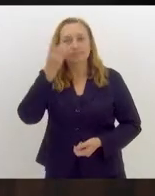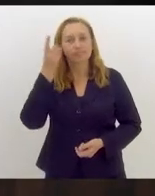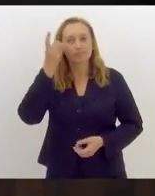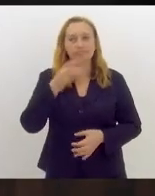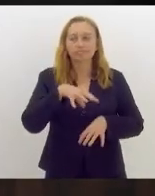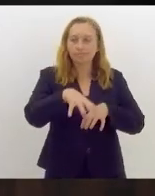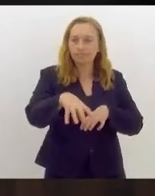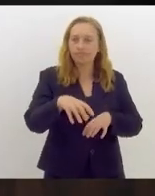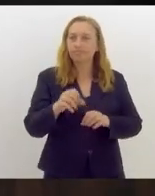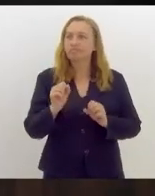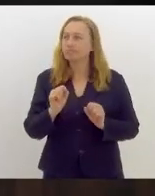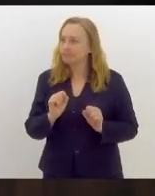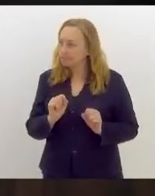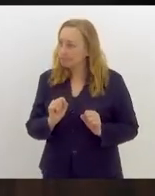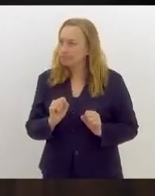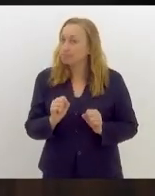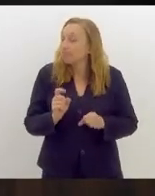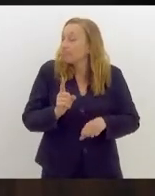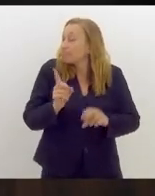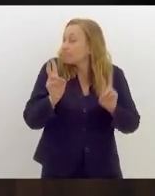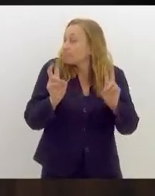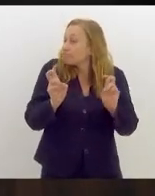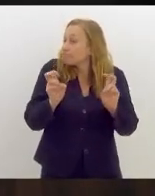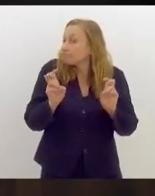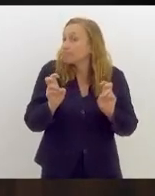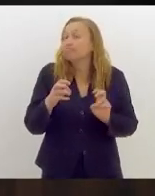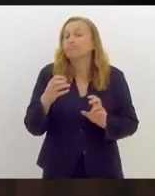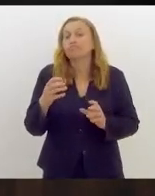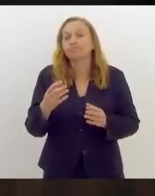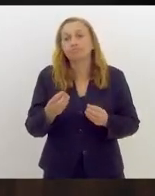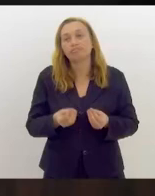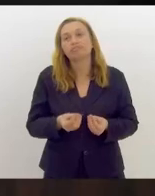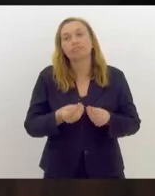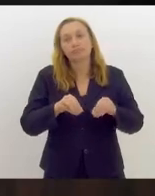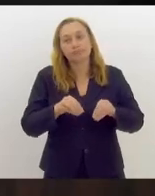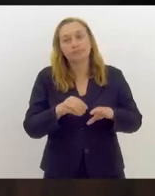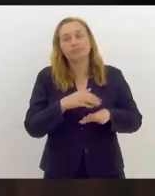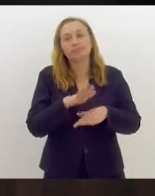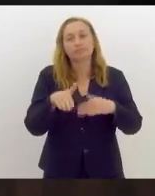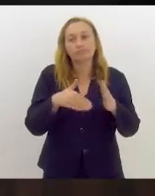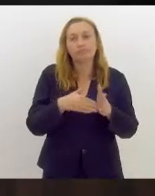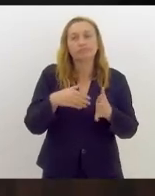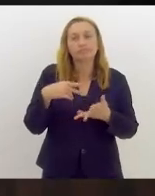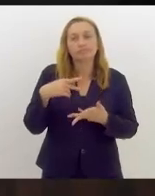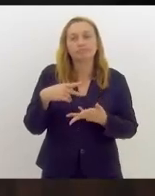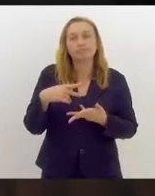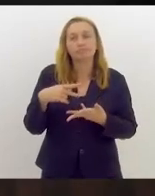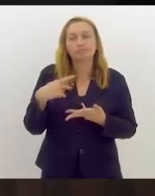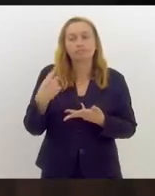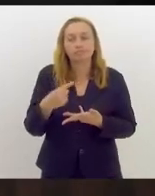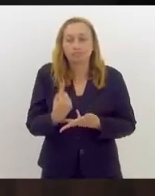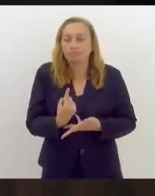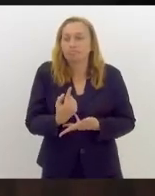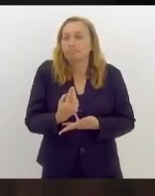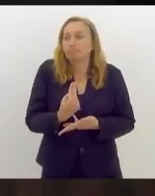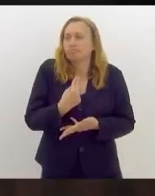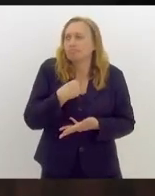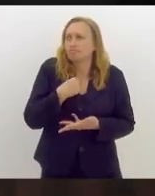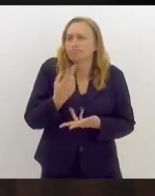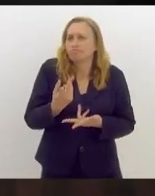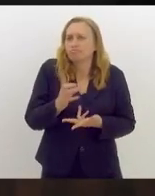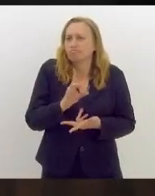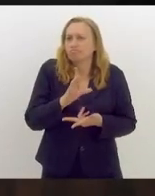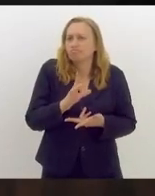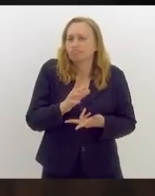Bebeto eu acho que é um é um tema que afeta a todo Parlamento né então não tem porque ser um